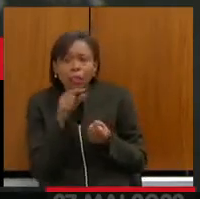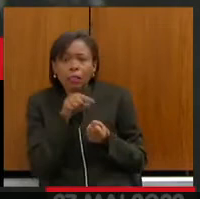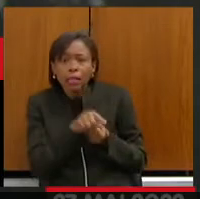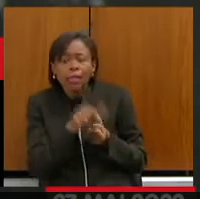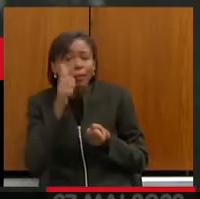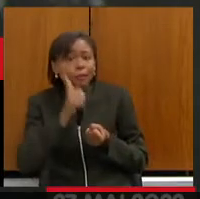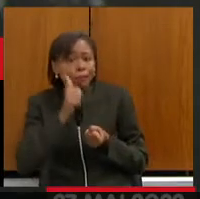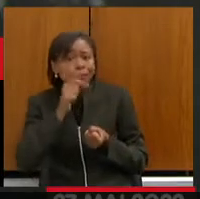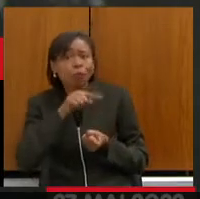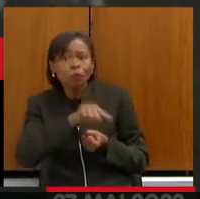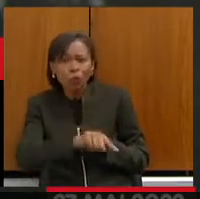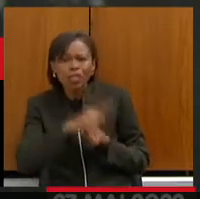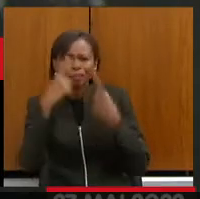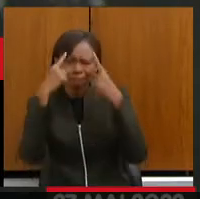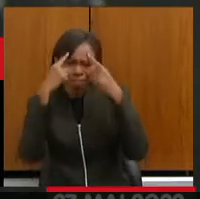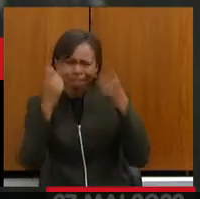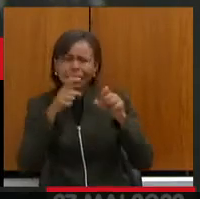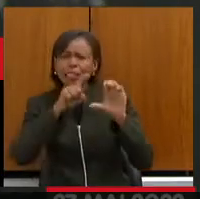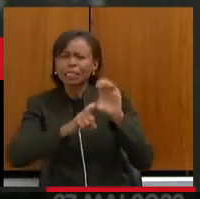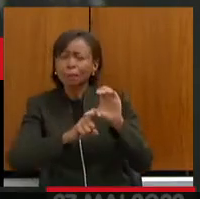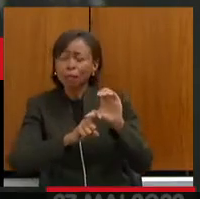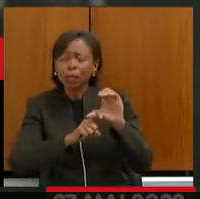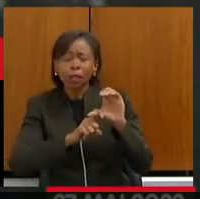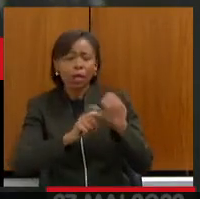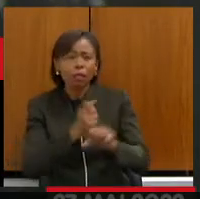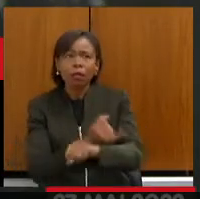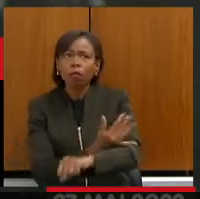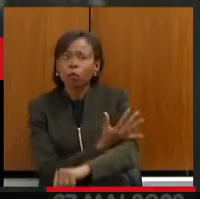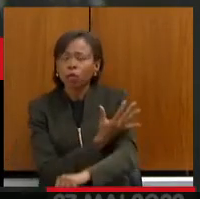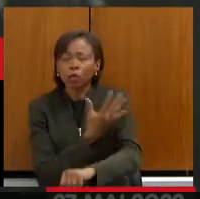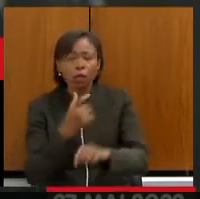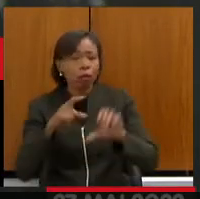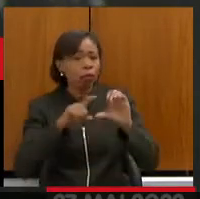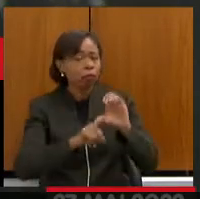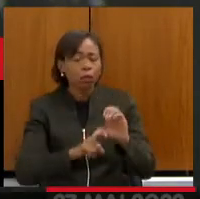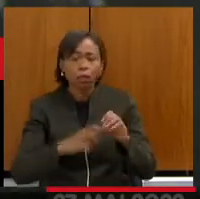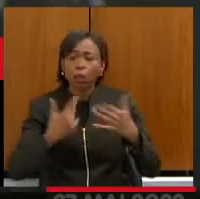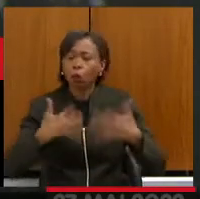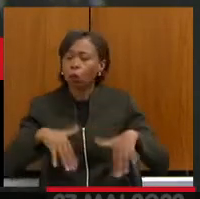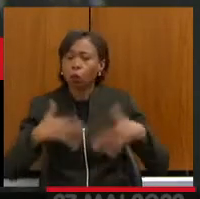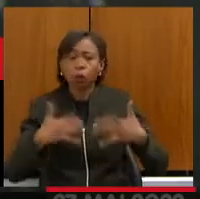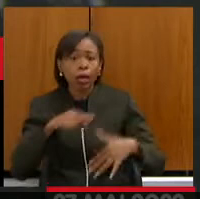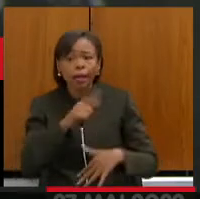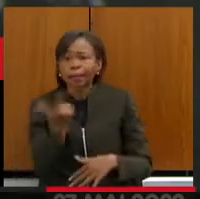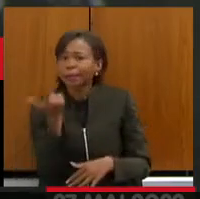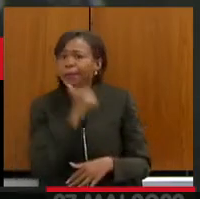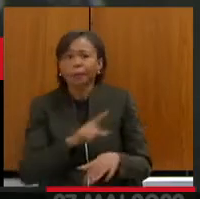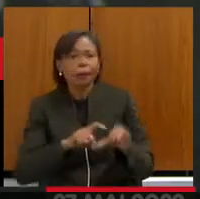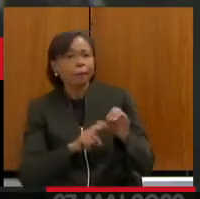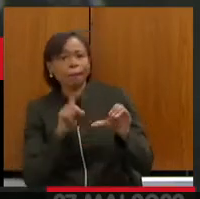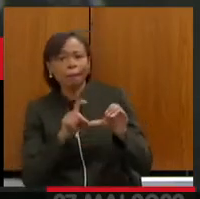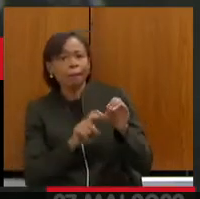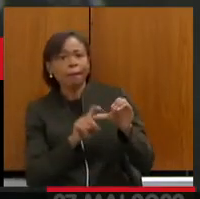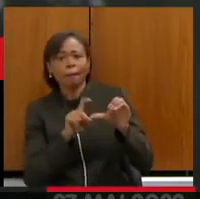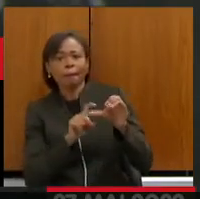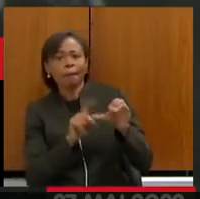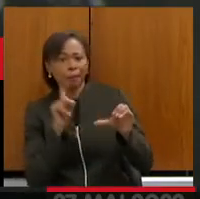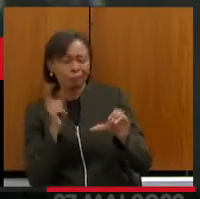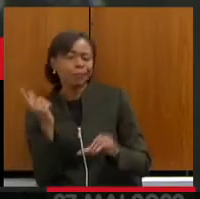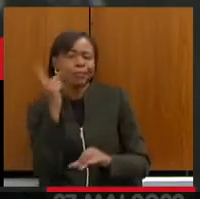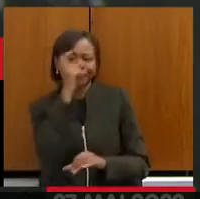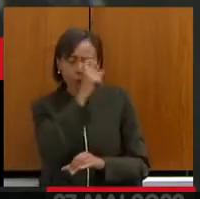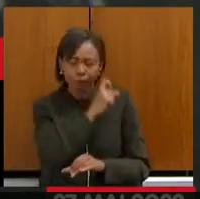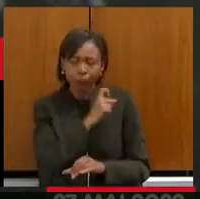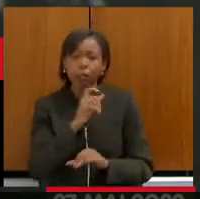vítimas que muitas vezes existe uma dependência emocional muito grandes Oi Micaela romper com esse ciclo e é faça um